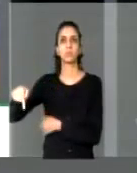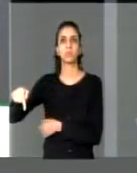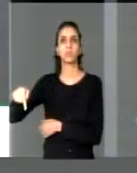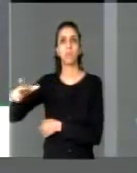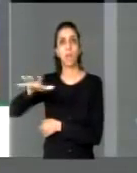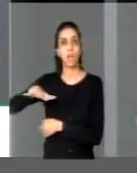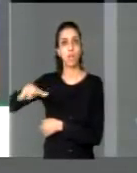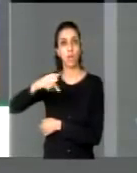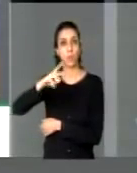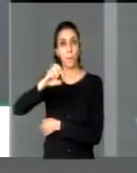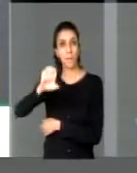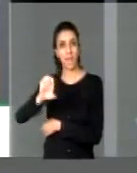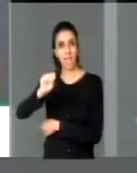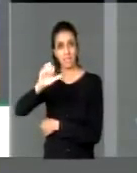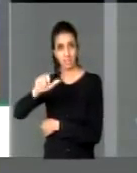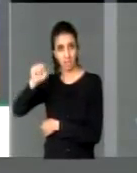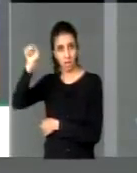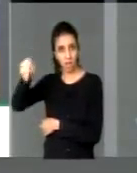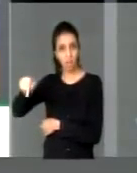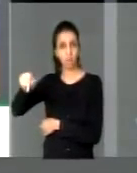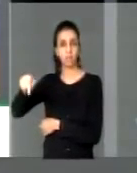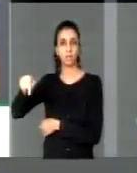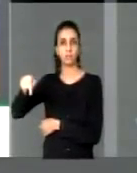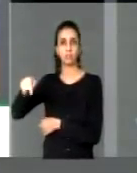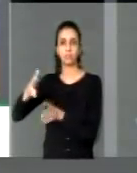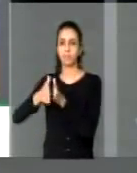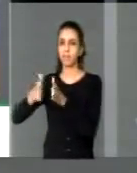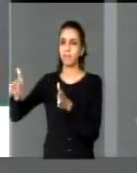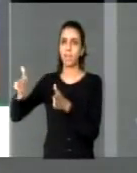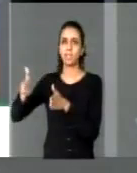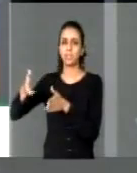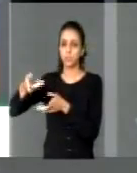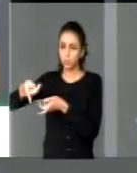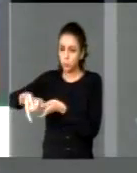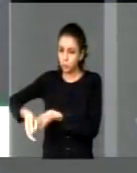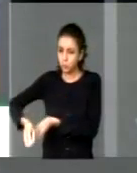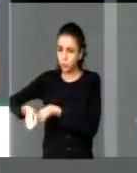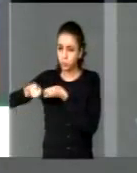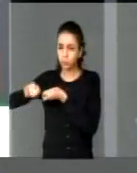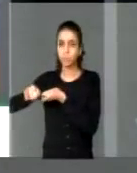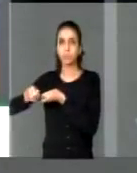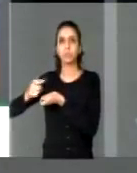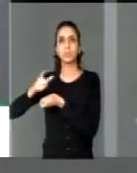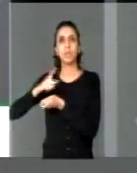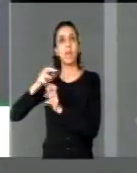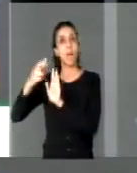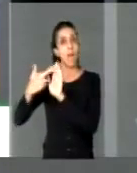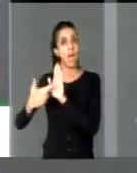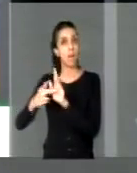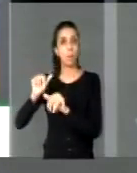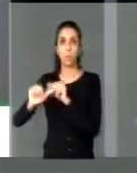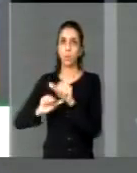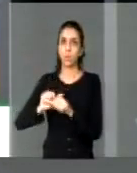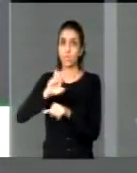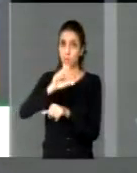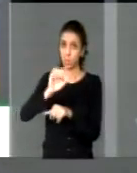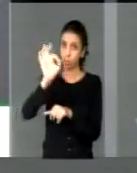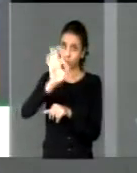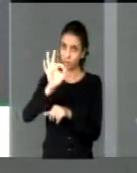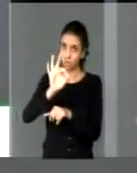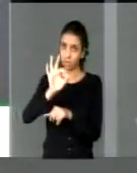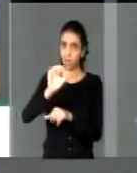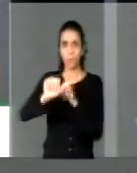região do pré-sal, a fase de exploração teve sua exigência reduzida em